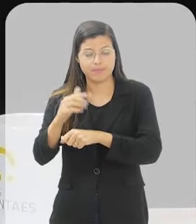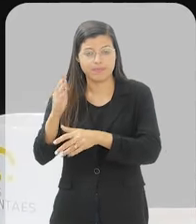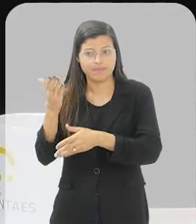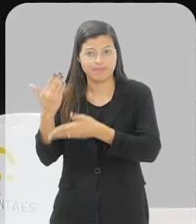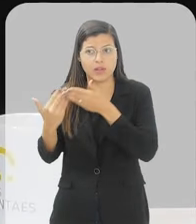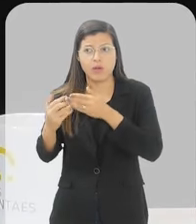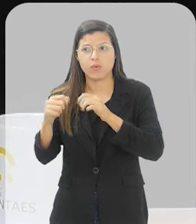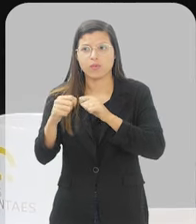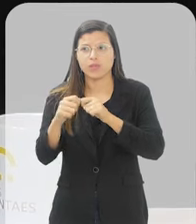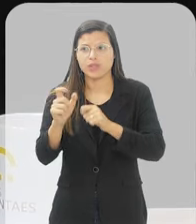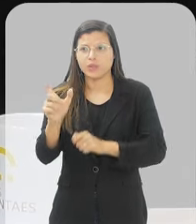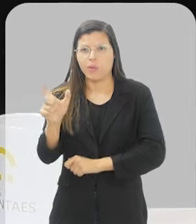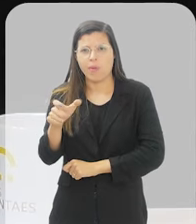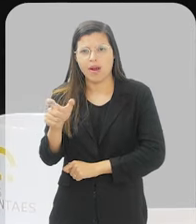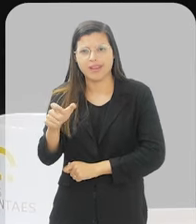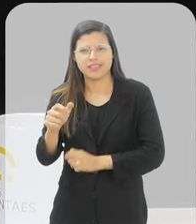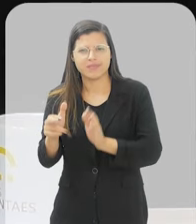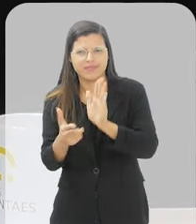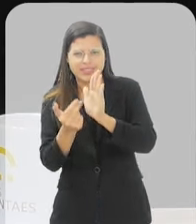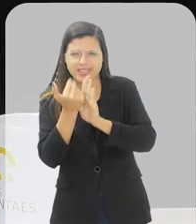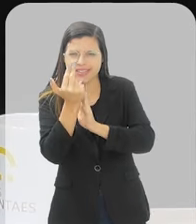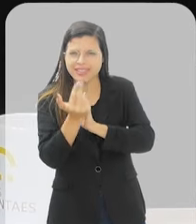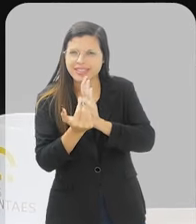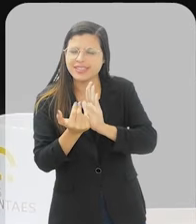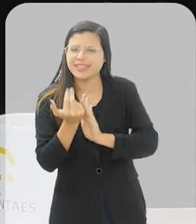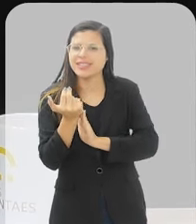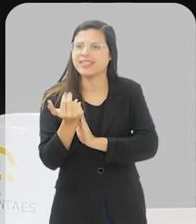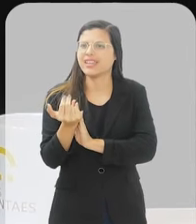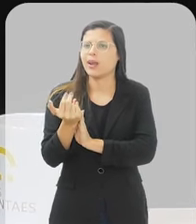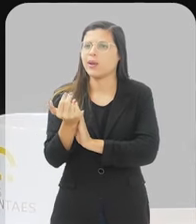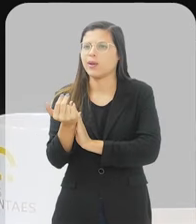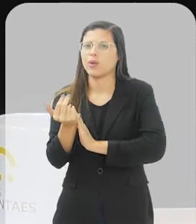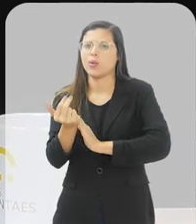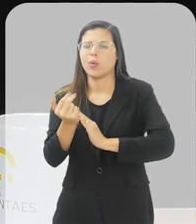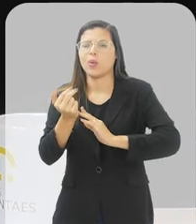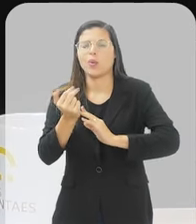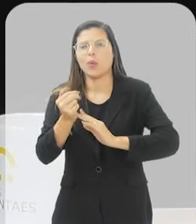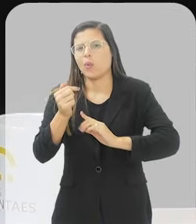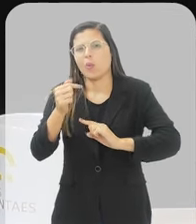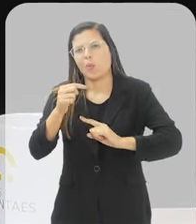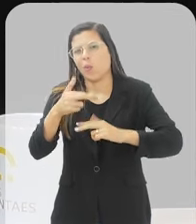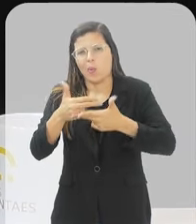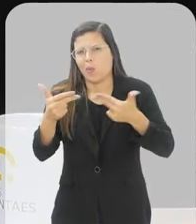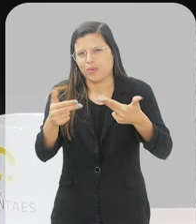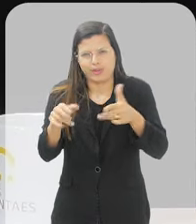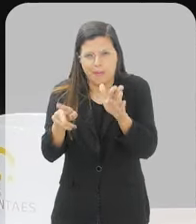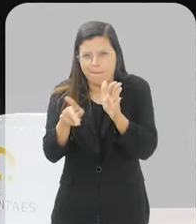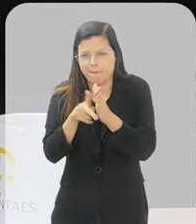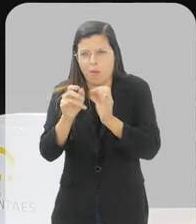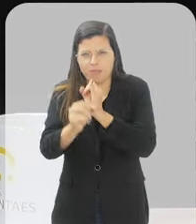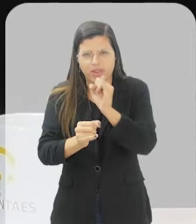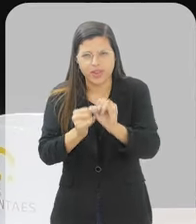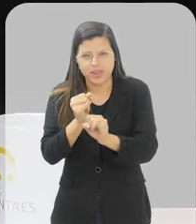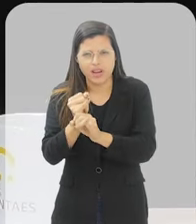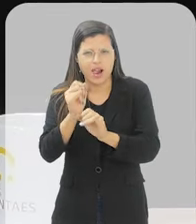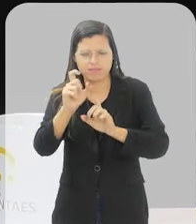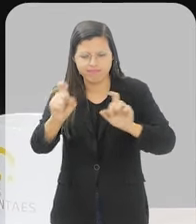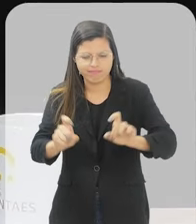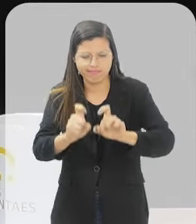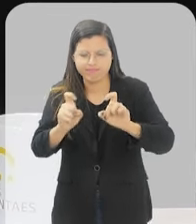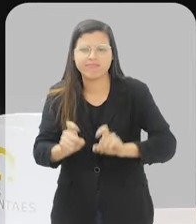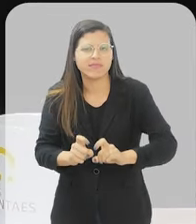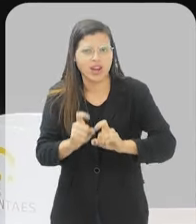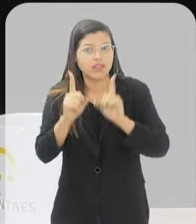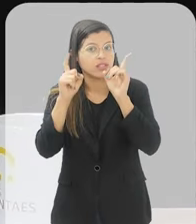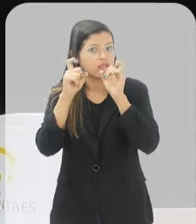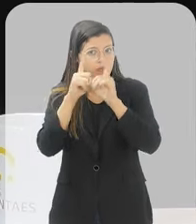um cartão com desenhos geográficos, com coisas de internet, um cartão todo computadorizado, que